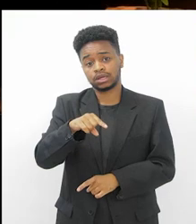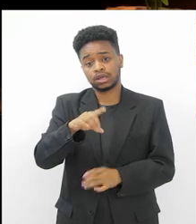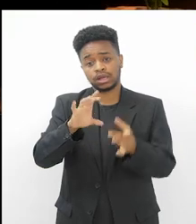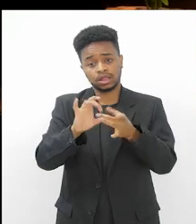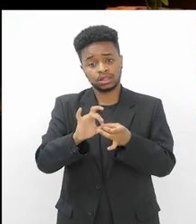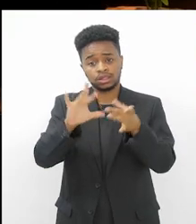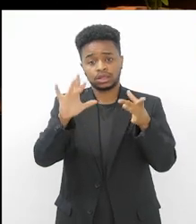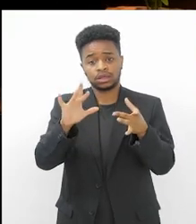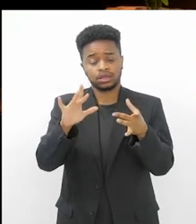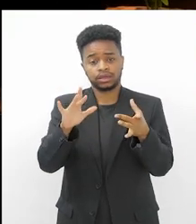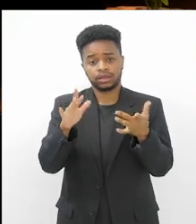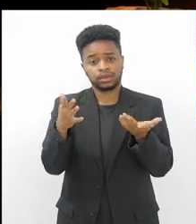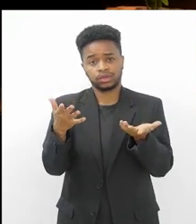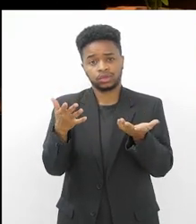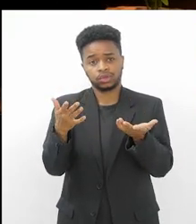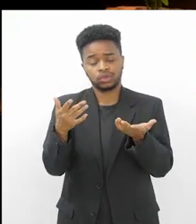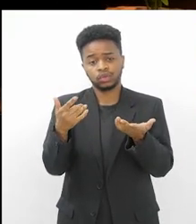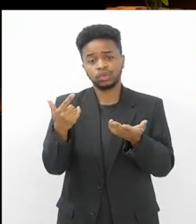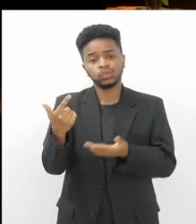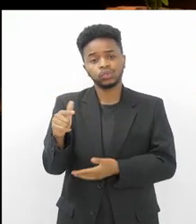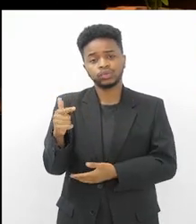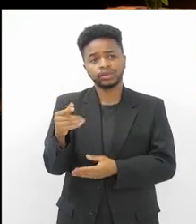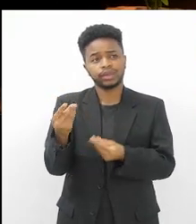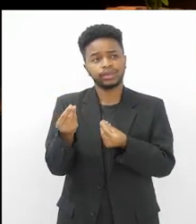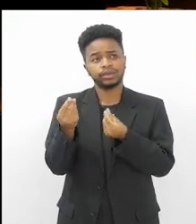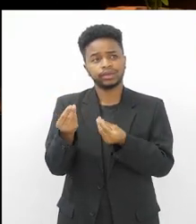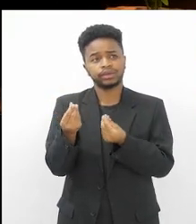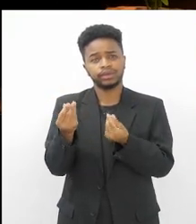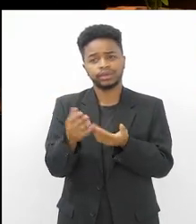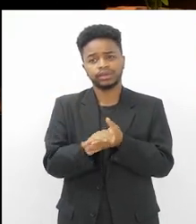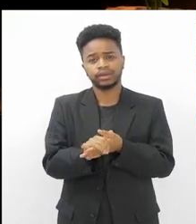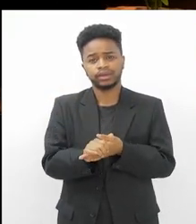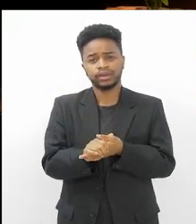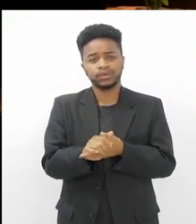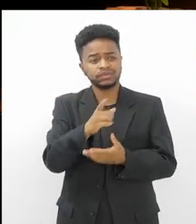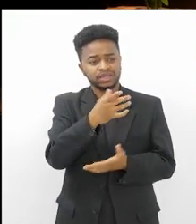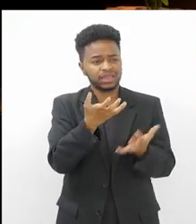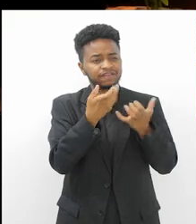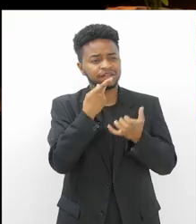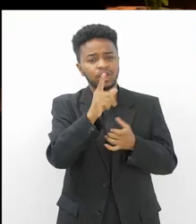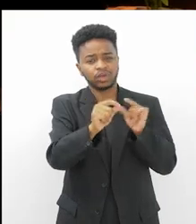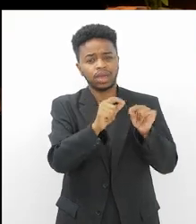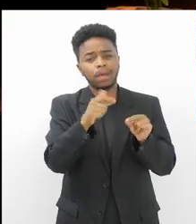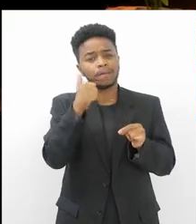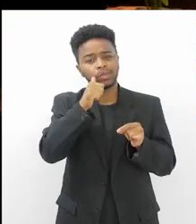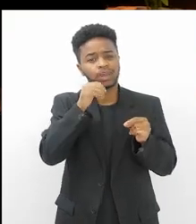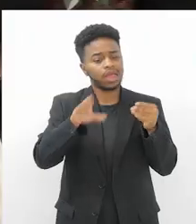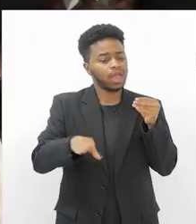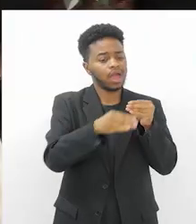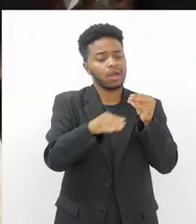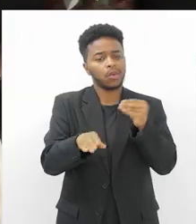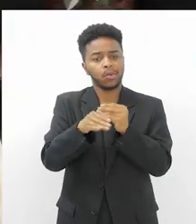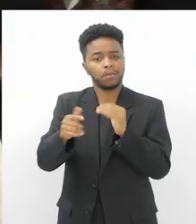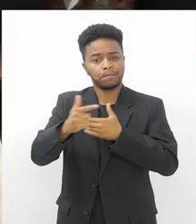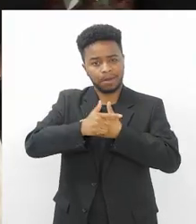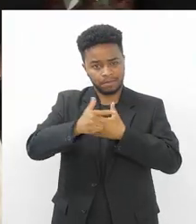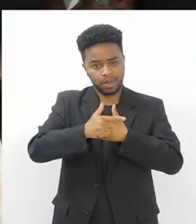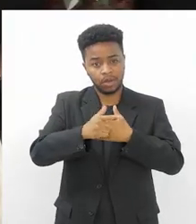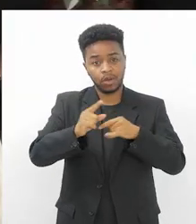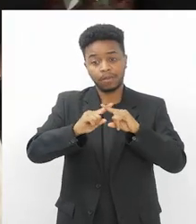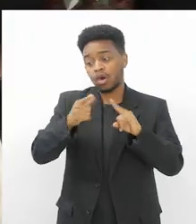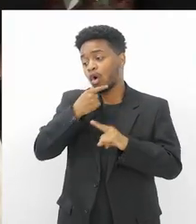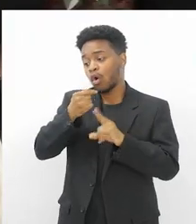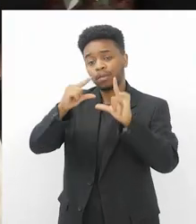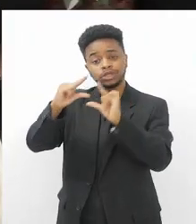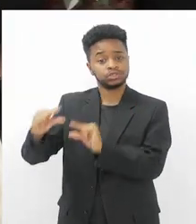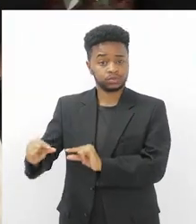você vai deixar, você não vai criar uma que a senhora quis dizer que a mulher acumulou funções. A